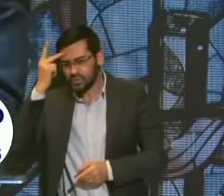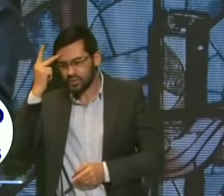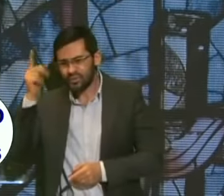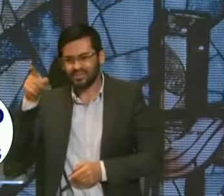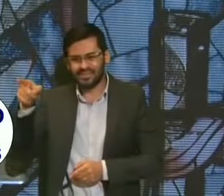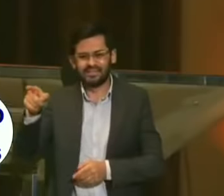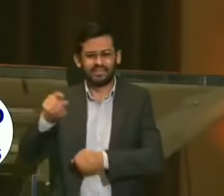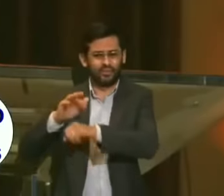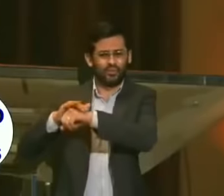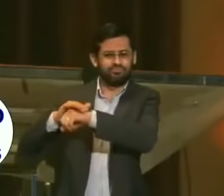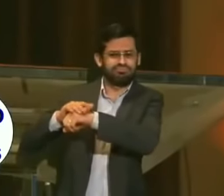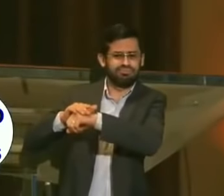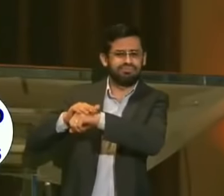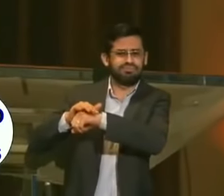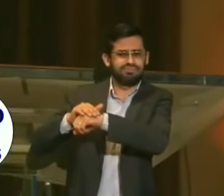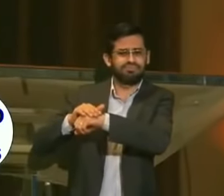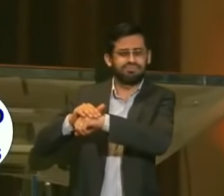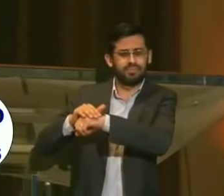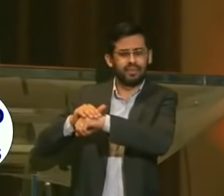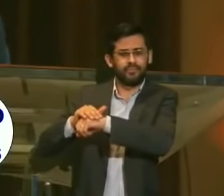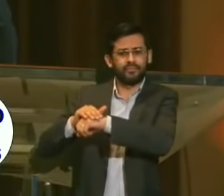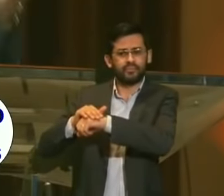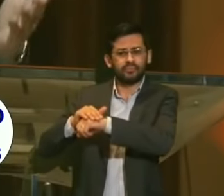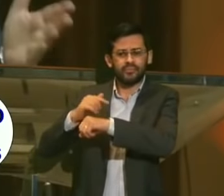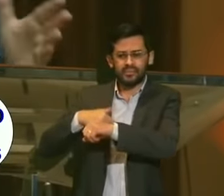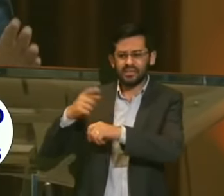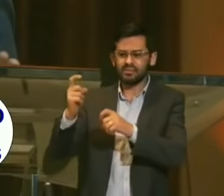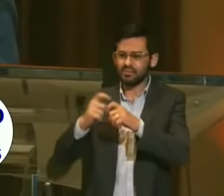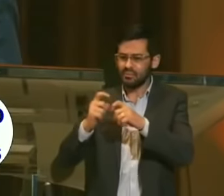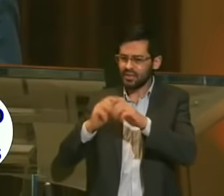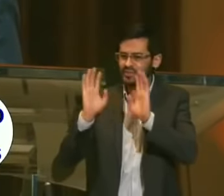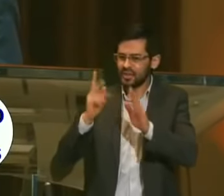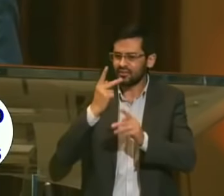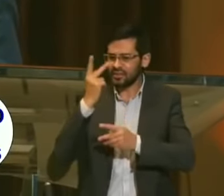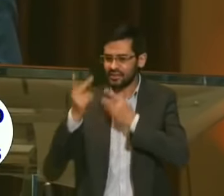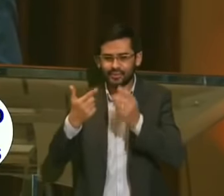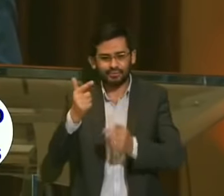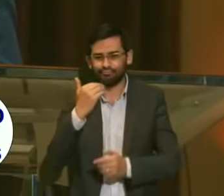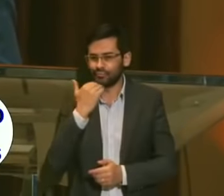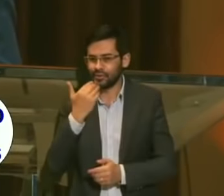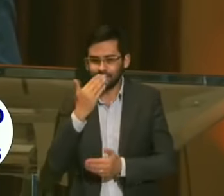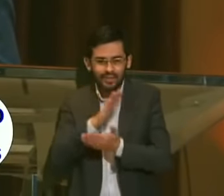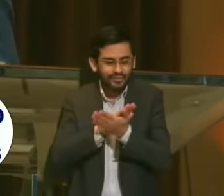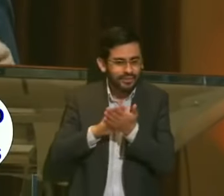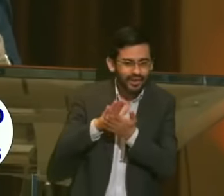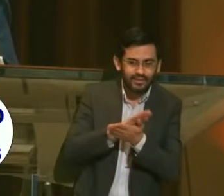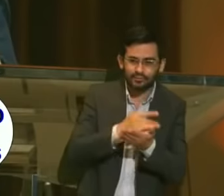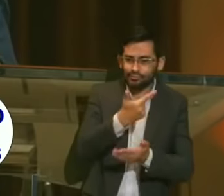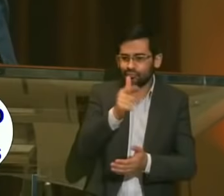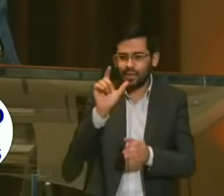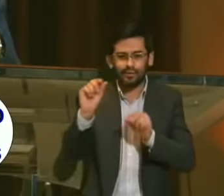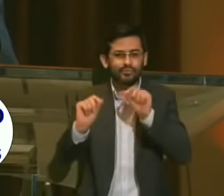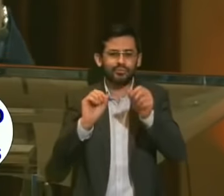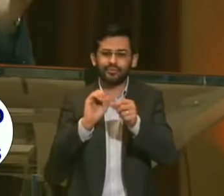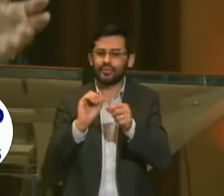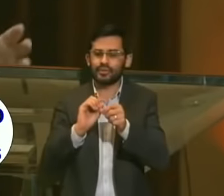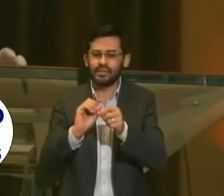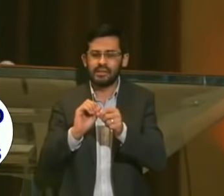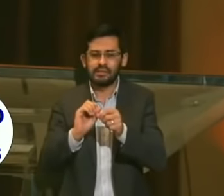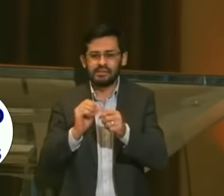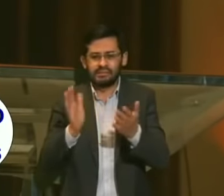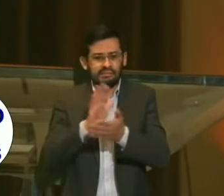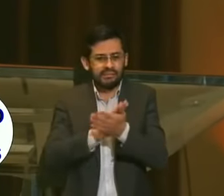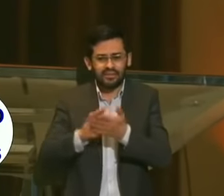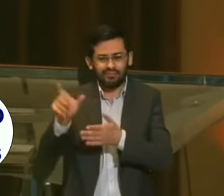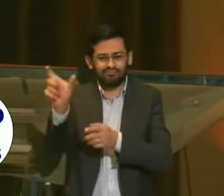bem enferma. Os médicos tinham desenganado já no sentido de não ter muita